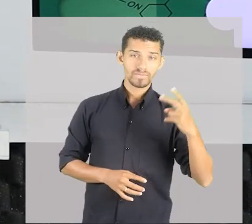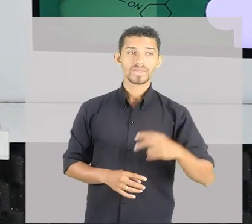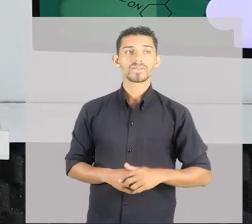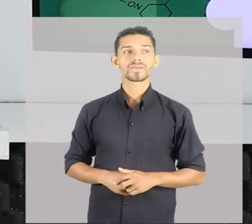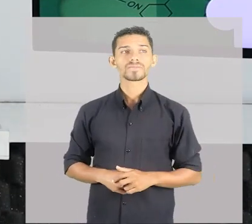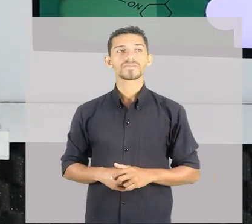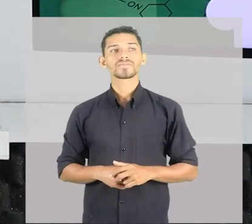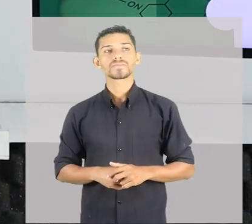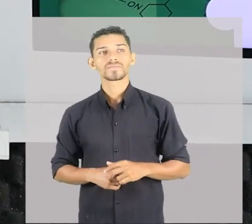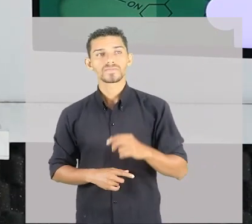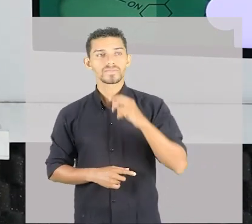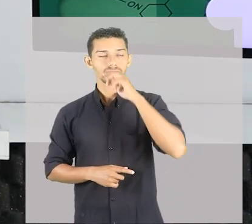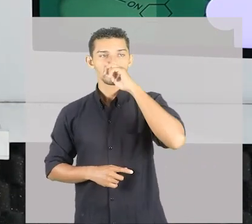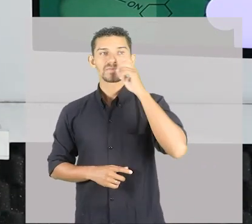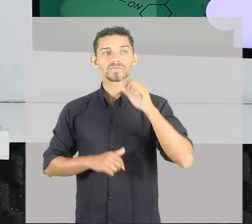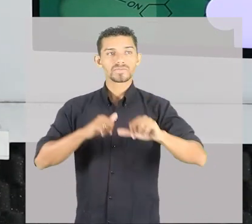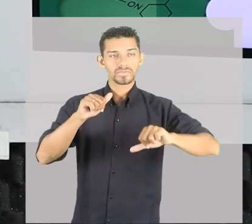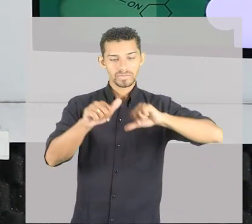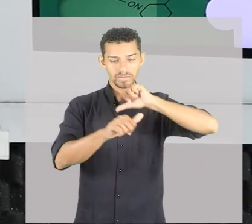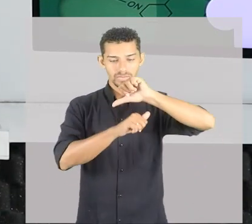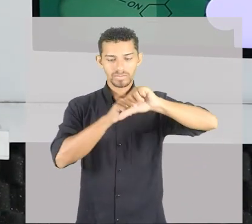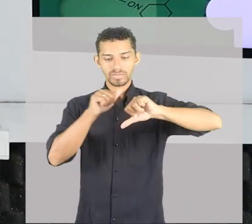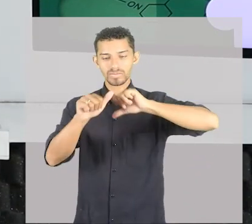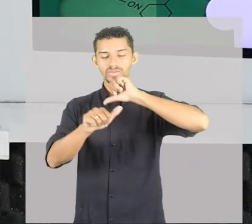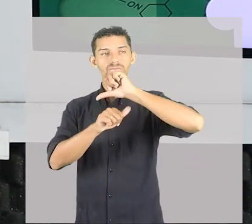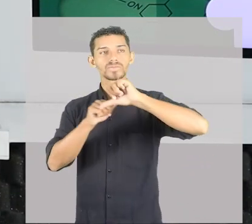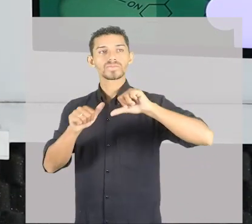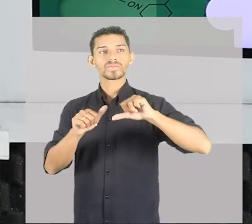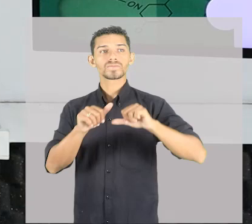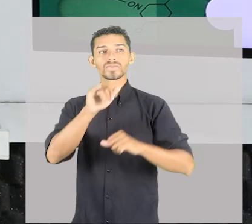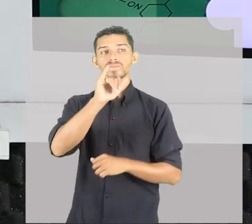segundo transformação